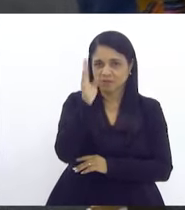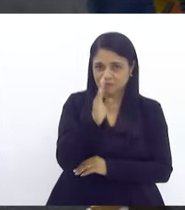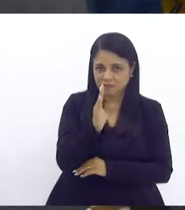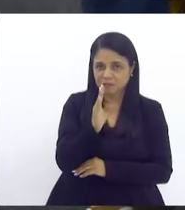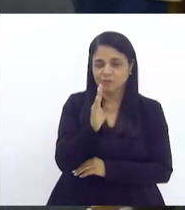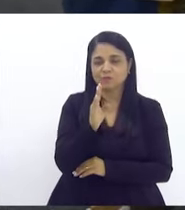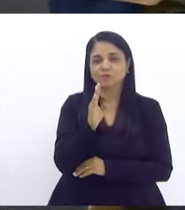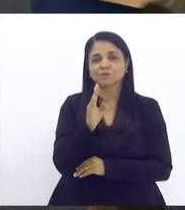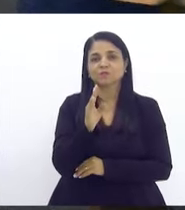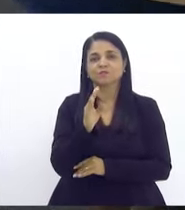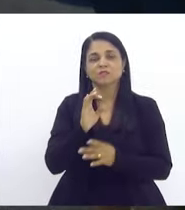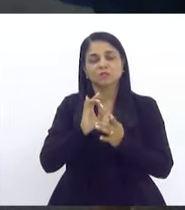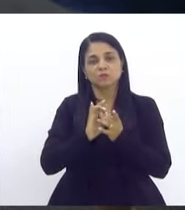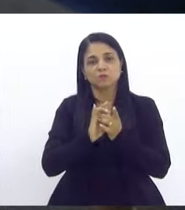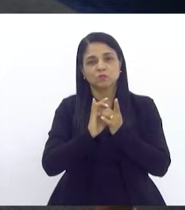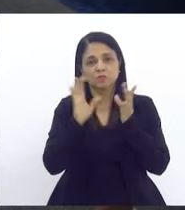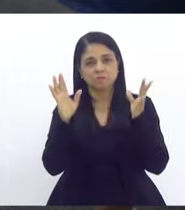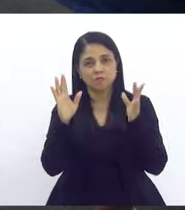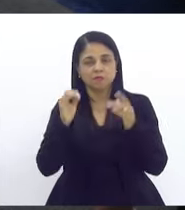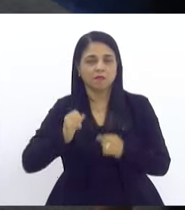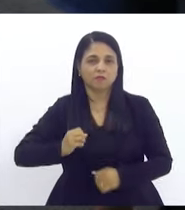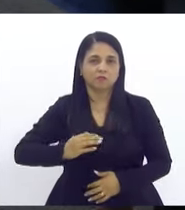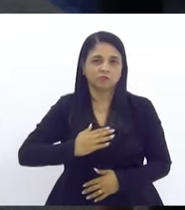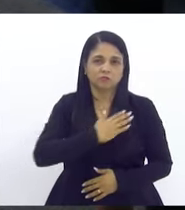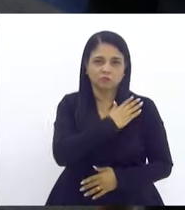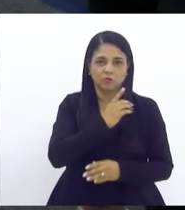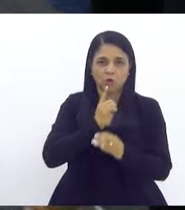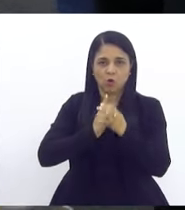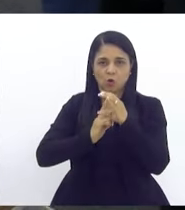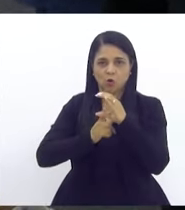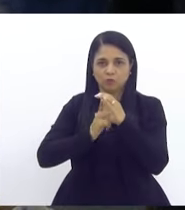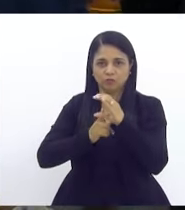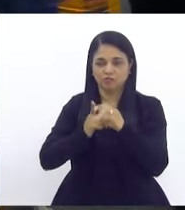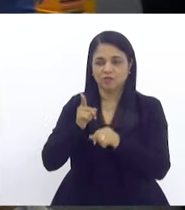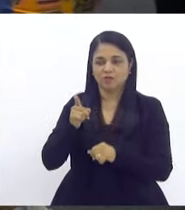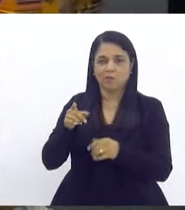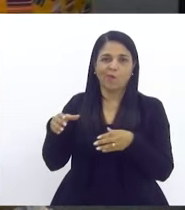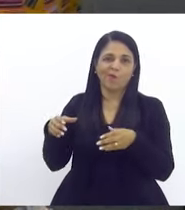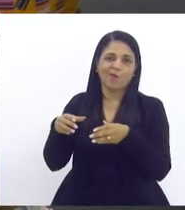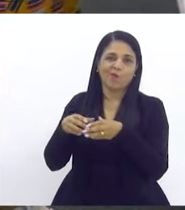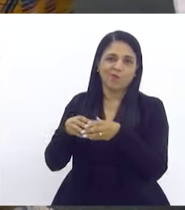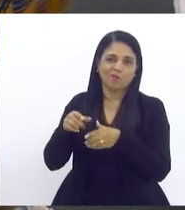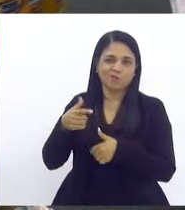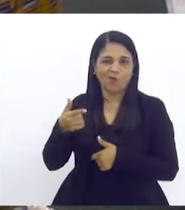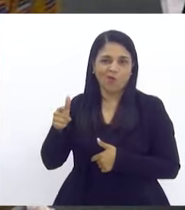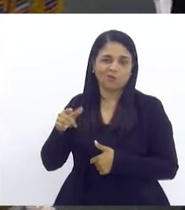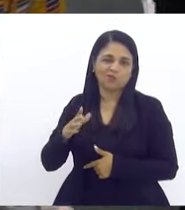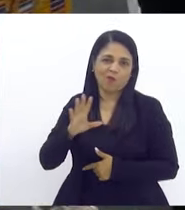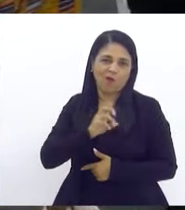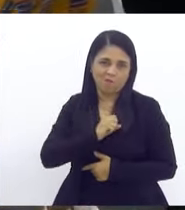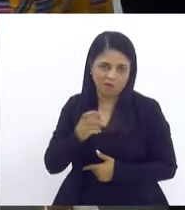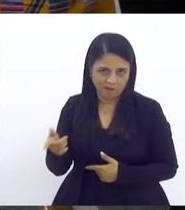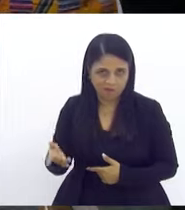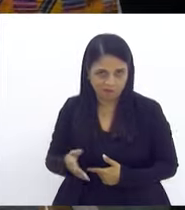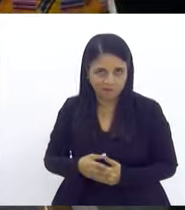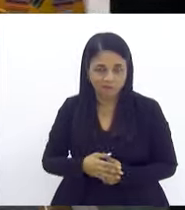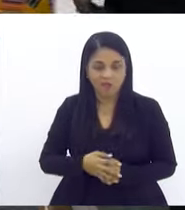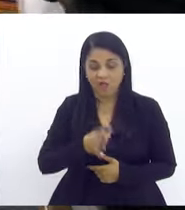para nos libertar de uma ditadura comunista que eles tanto amam. É aquele negócio, né?